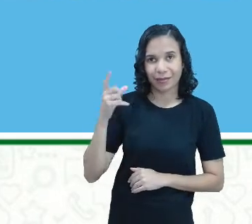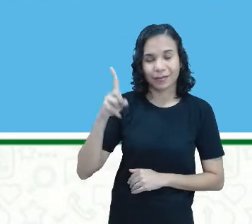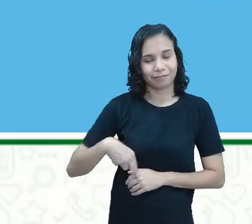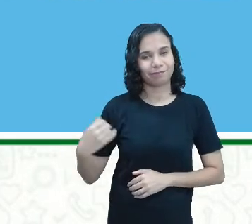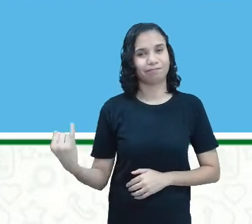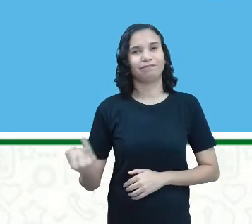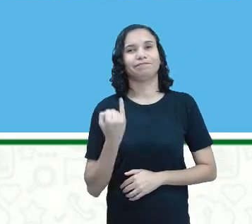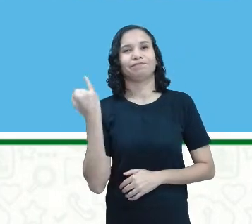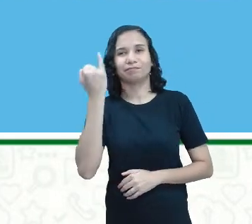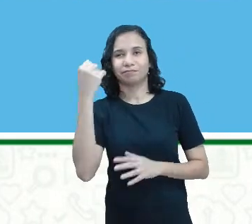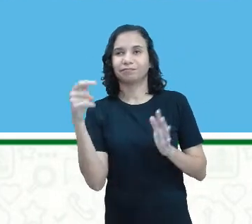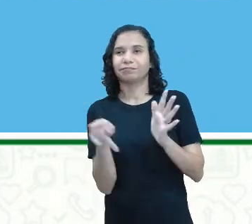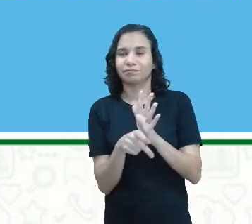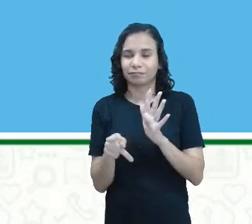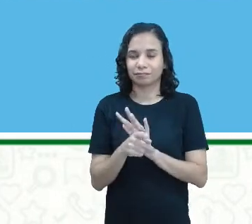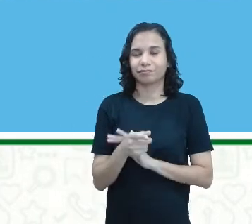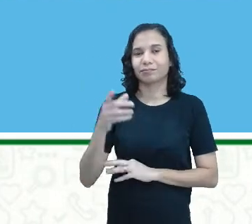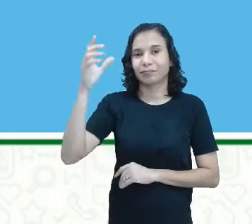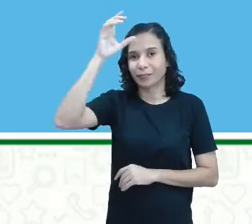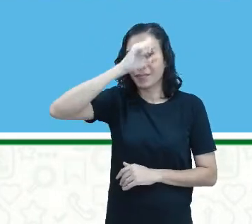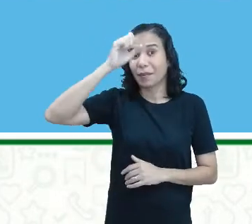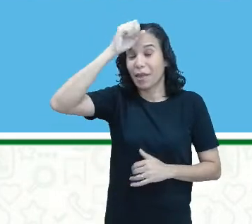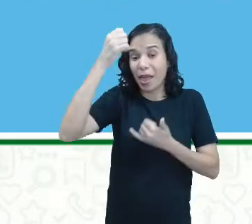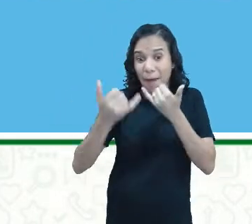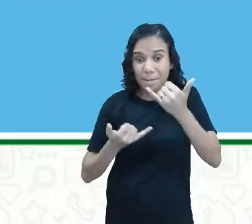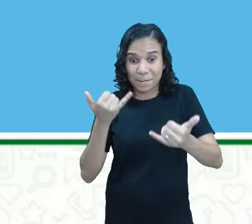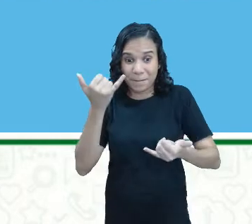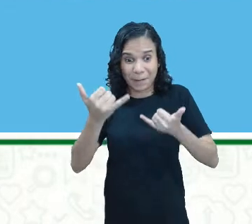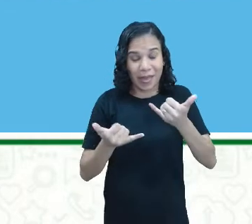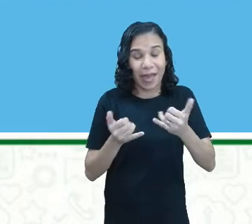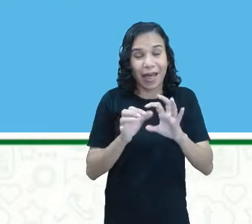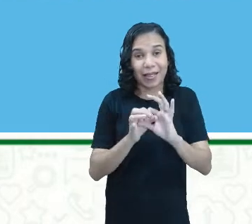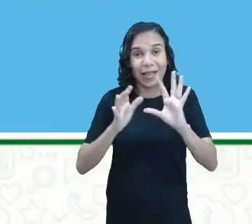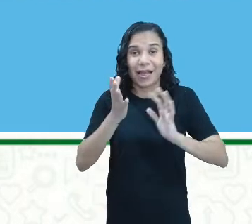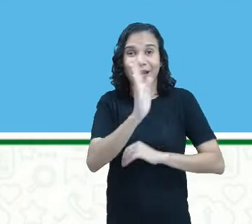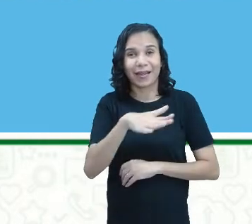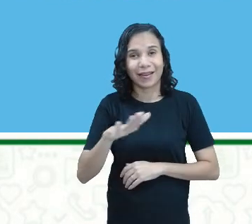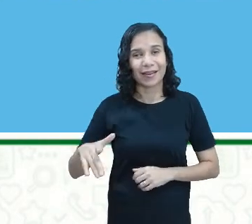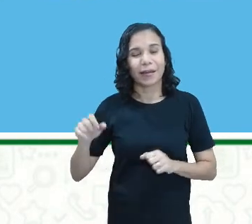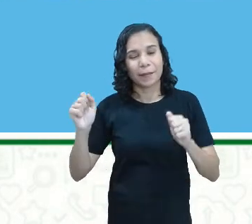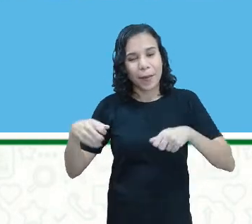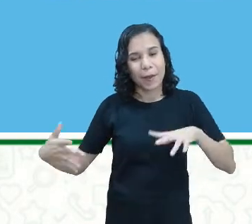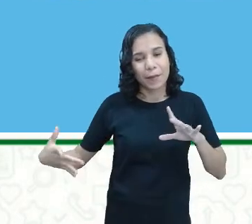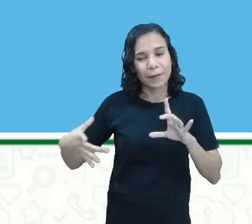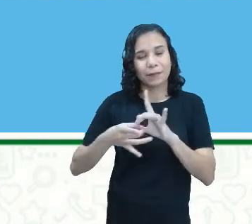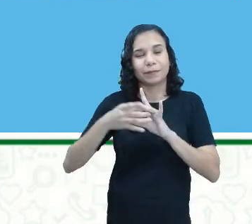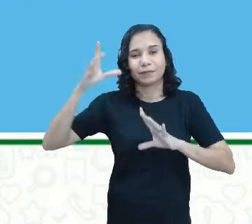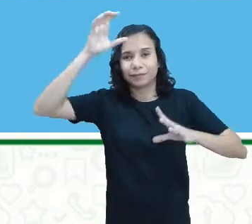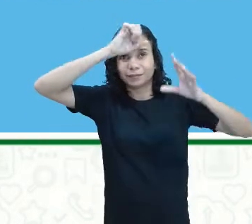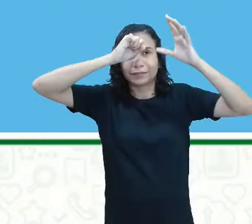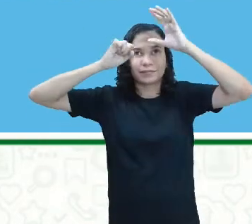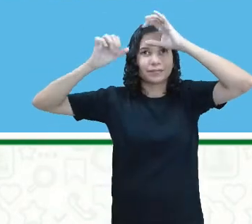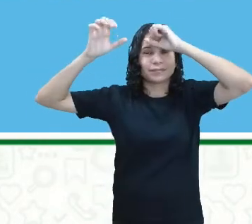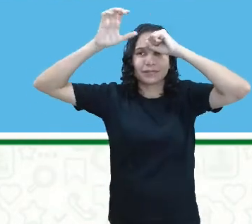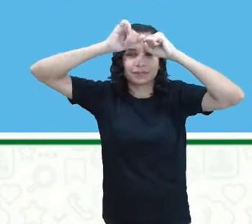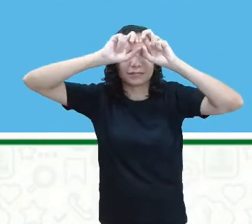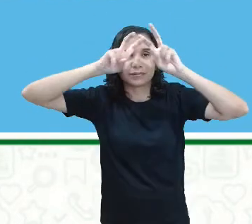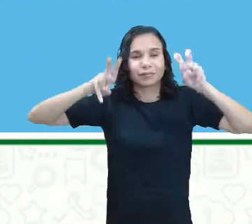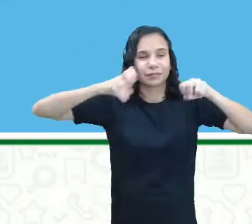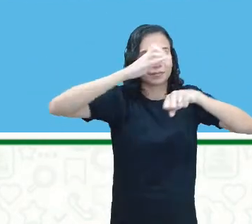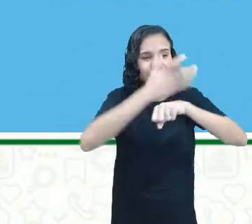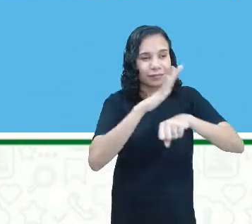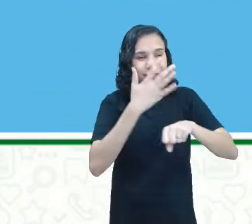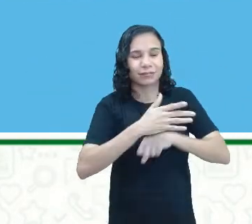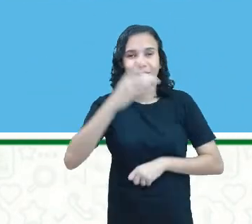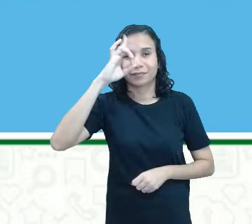essa fase. A brincadeira simbólica permite às crianças integrar aprendizados sobre a realidade que